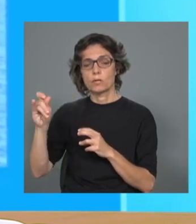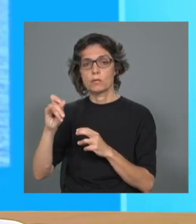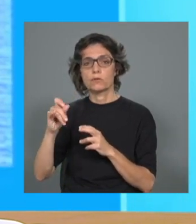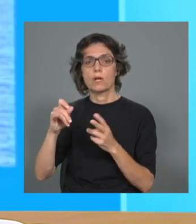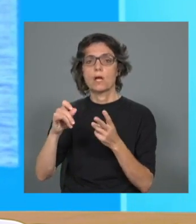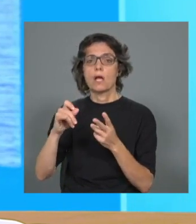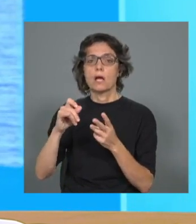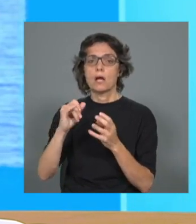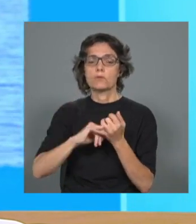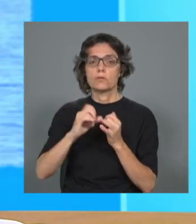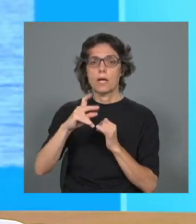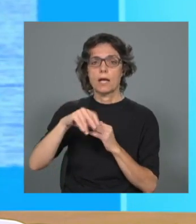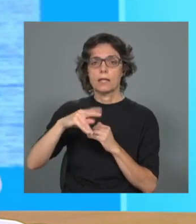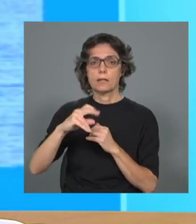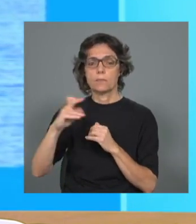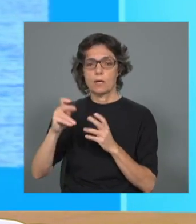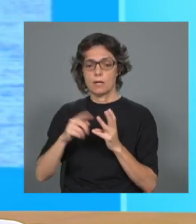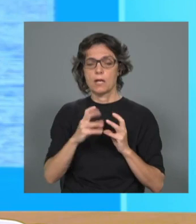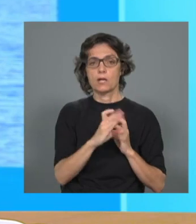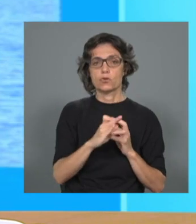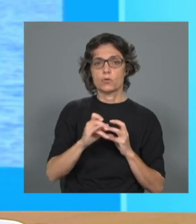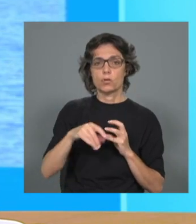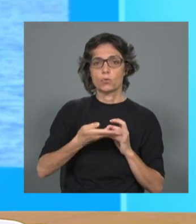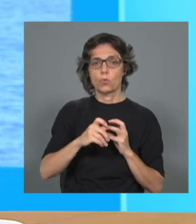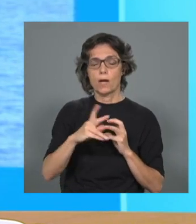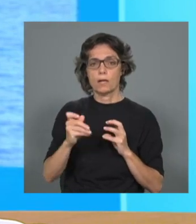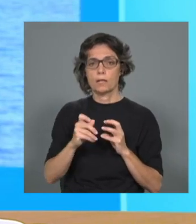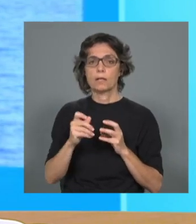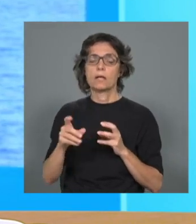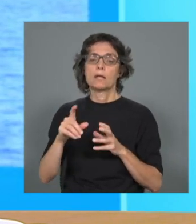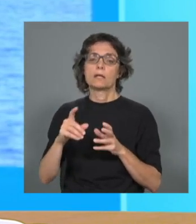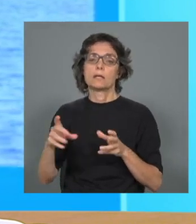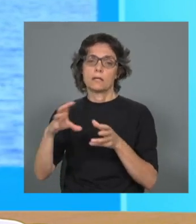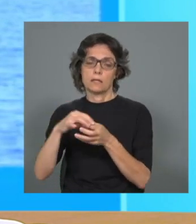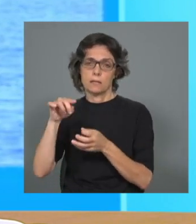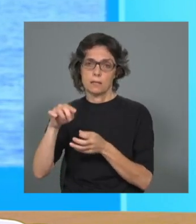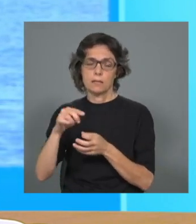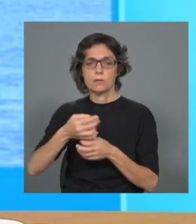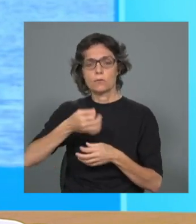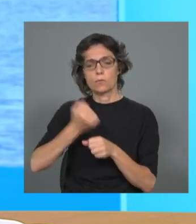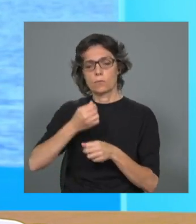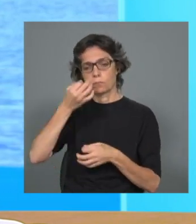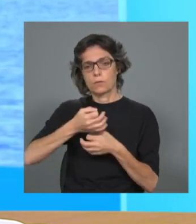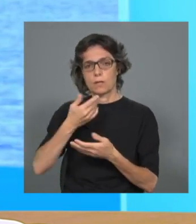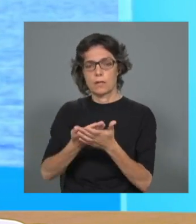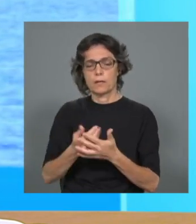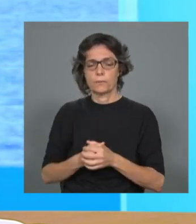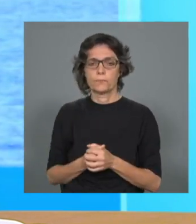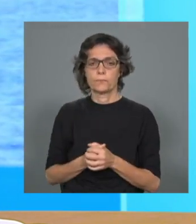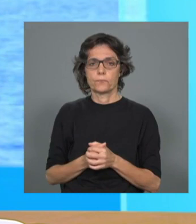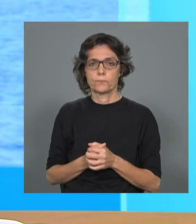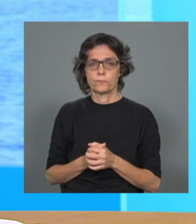e José Manuel Duarte, em ligação com ele, que é um elemento da LOC, sobre a questão do dignificar o trabalho.